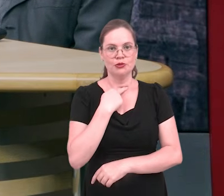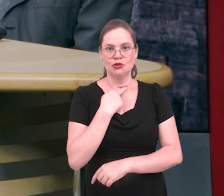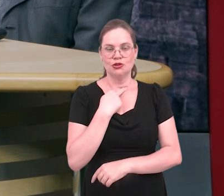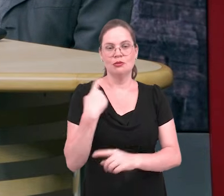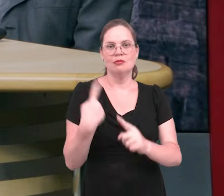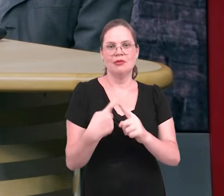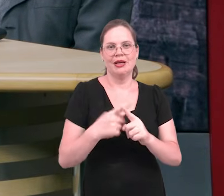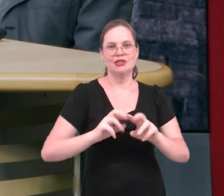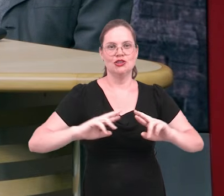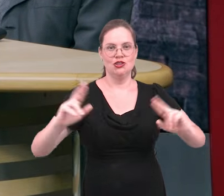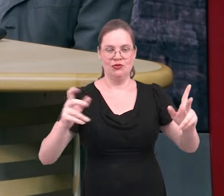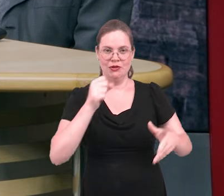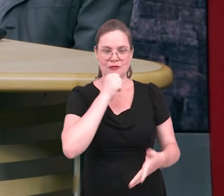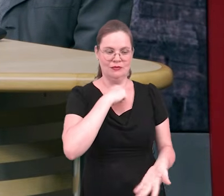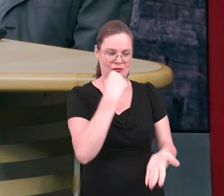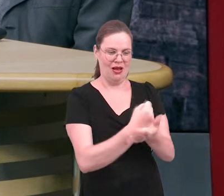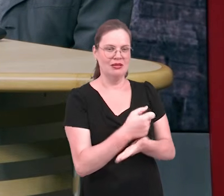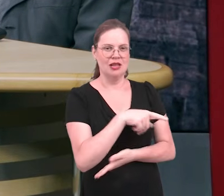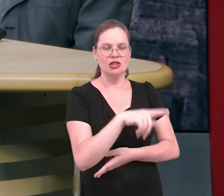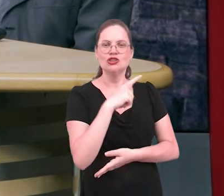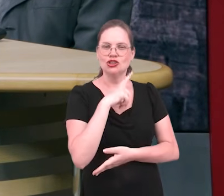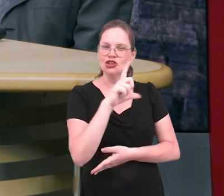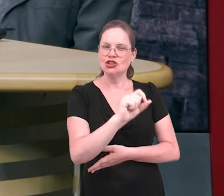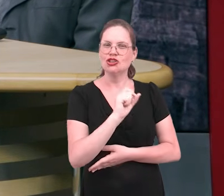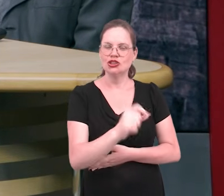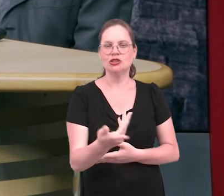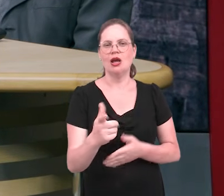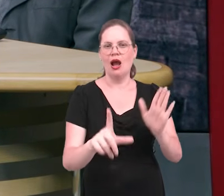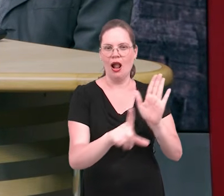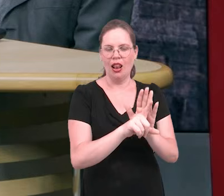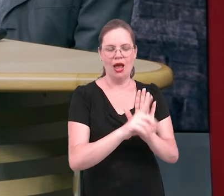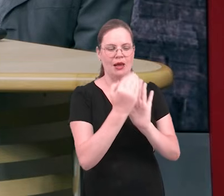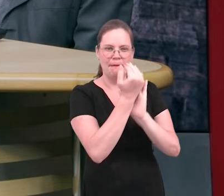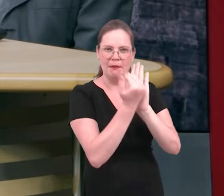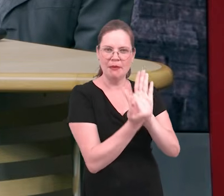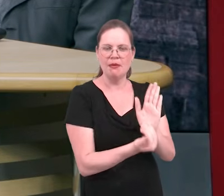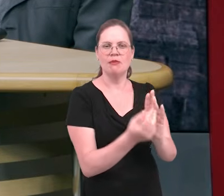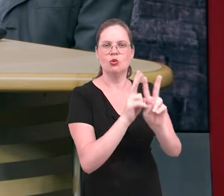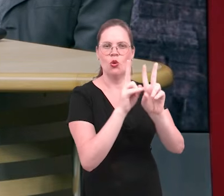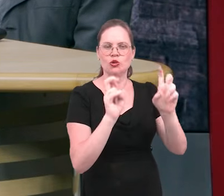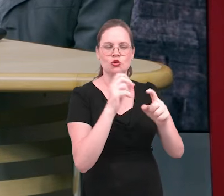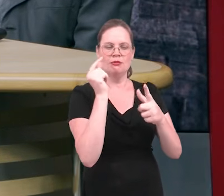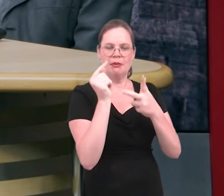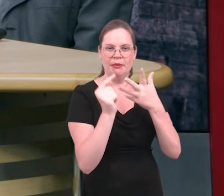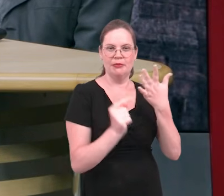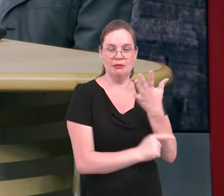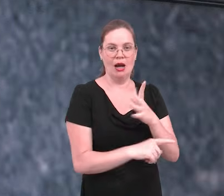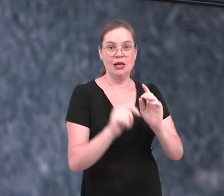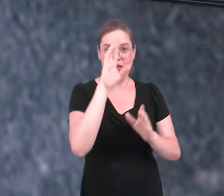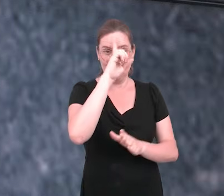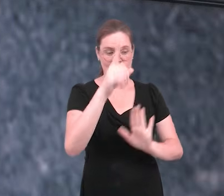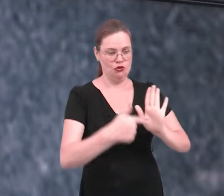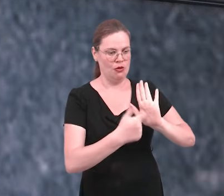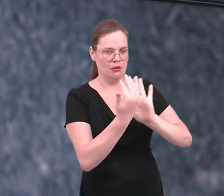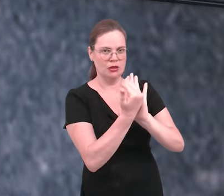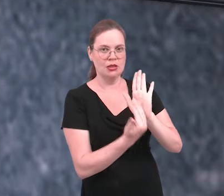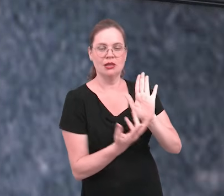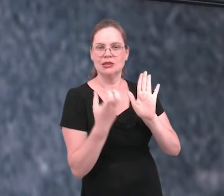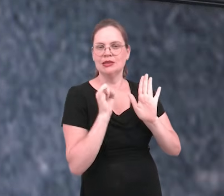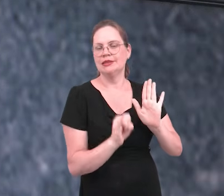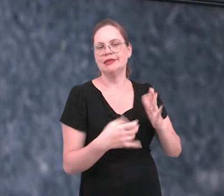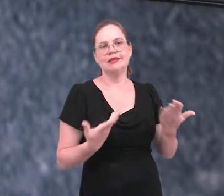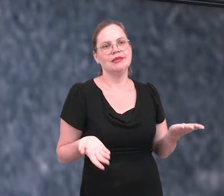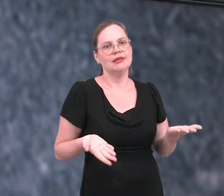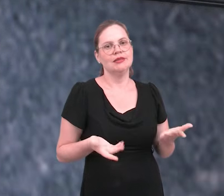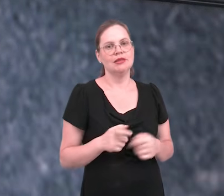Antigo Testamento, no qual até havia uma lei, uma disposição ali colocada por Deus de que